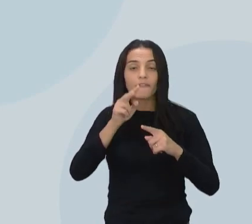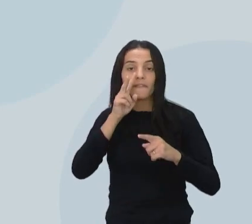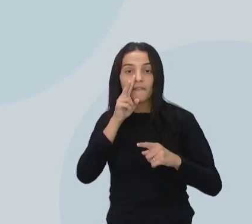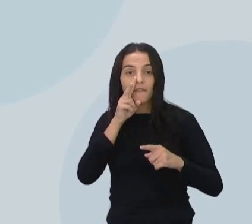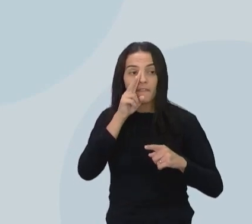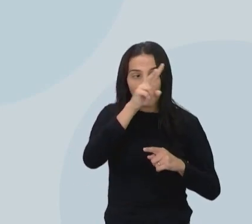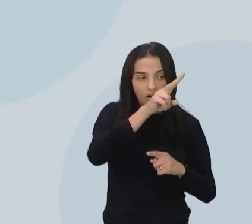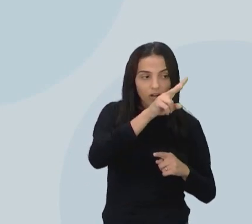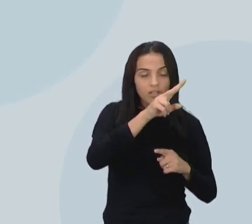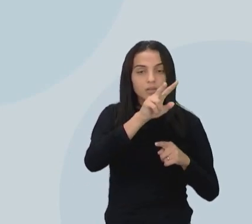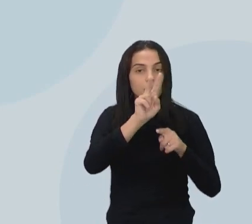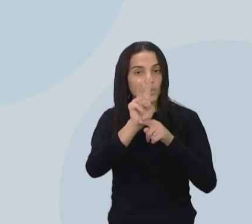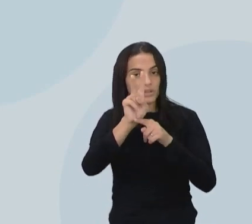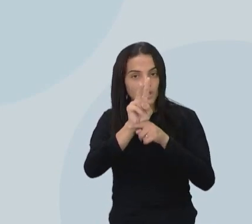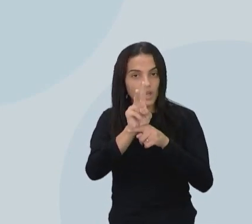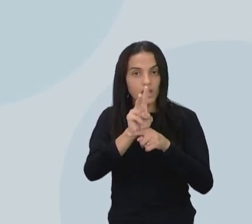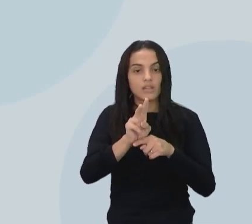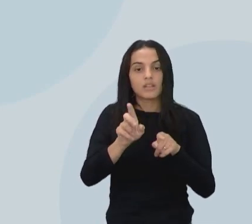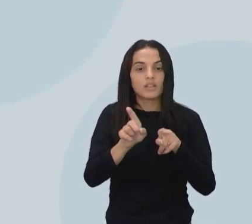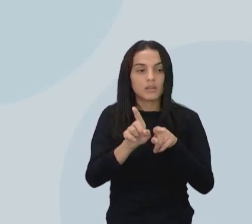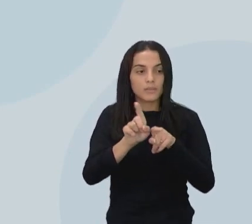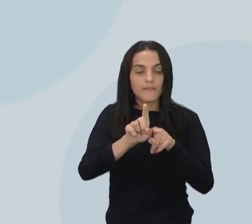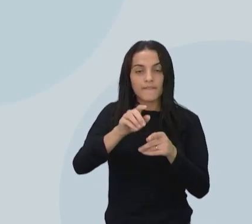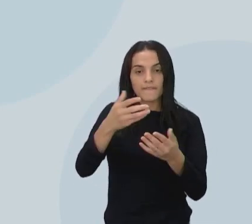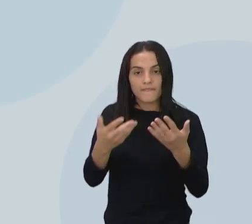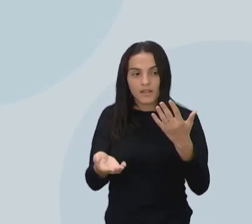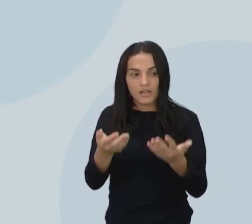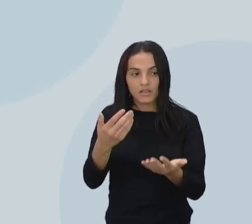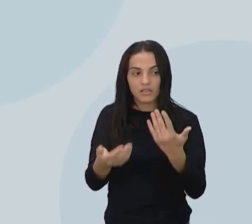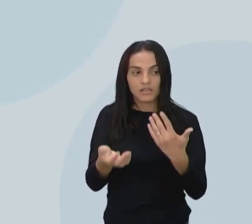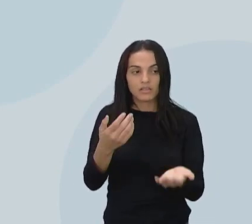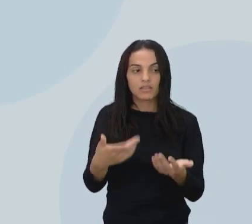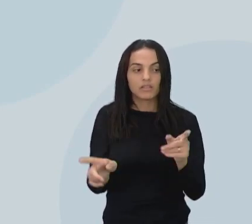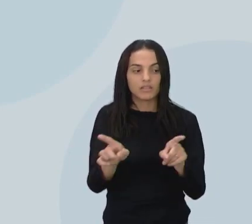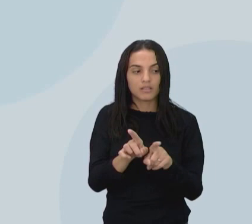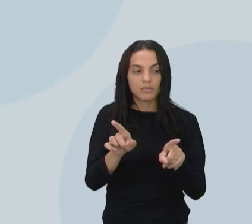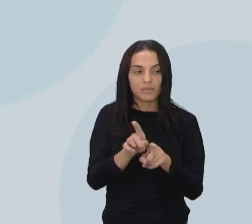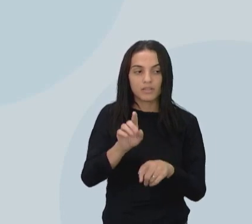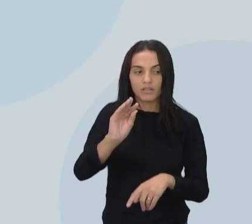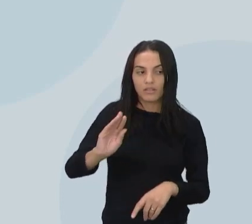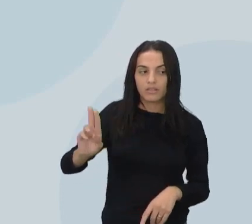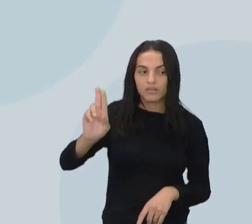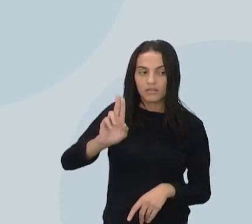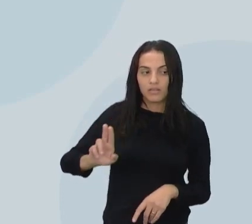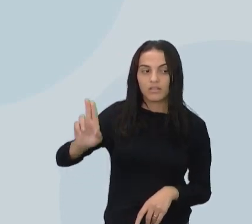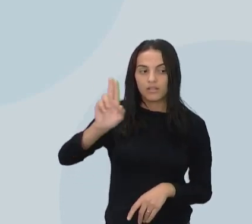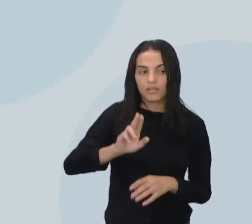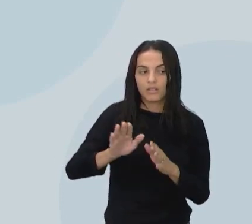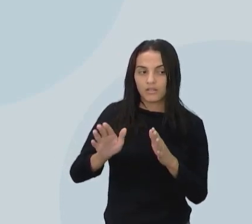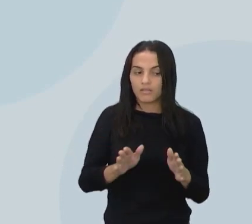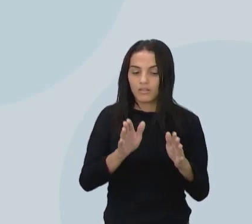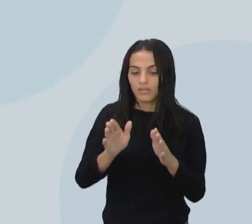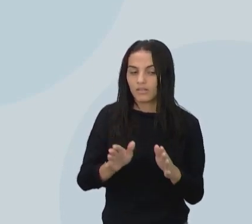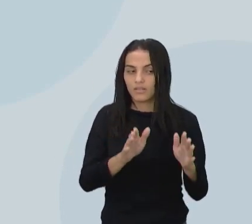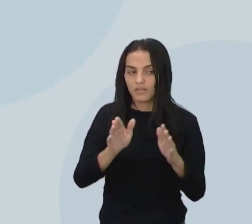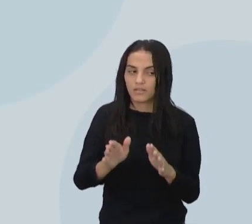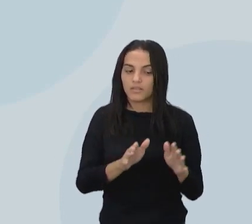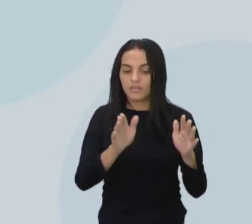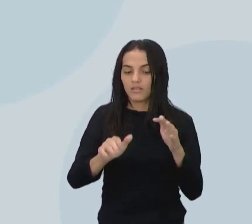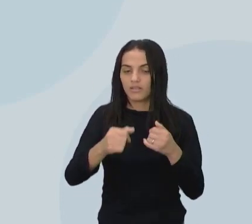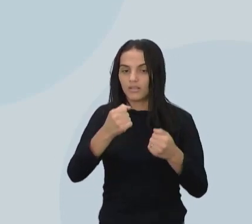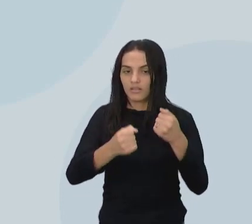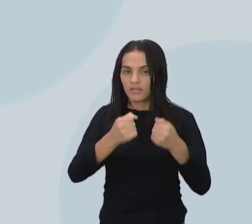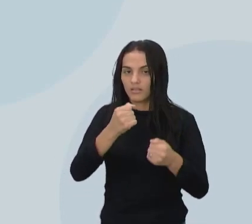ser resistente e também flexível, ele era utilizado na fabricação de embreagens dos automóveis,